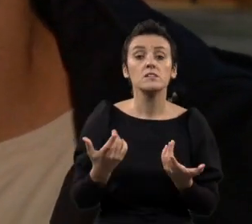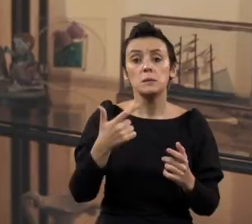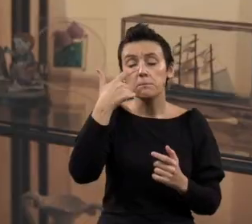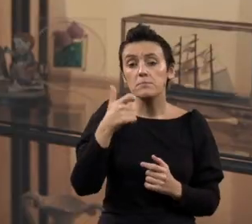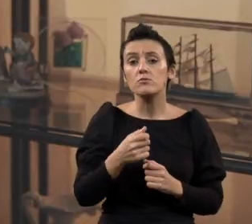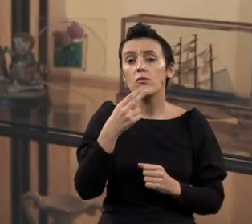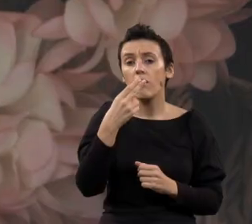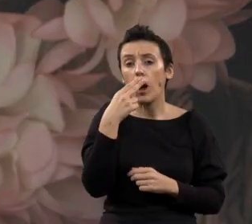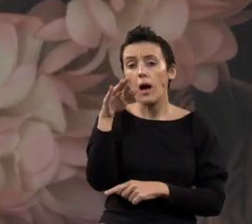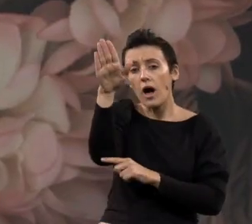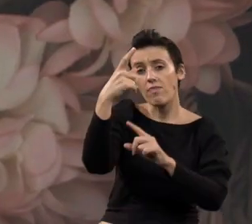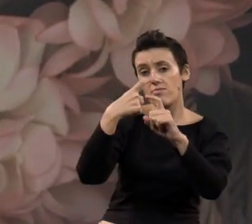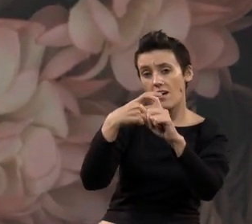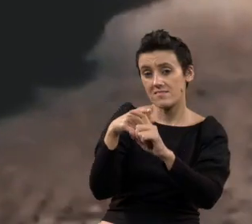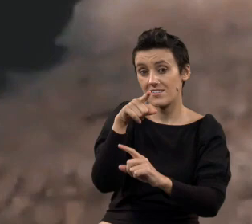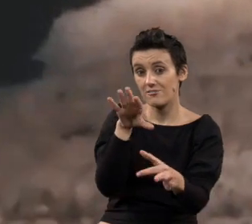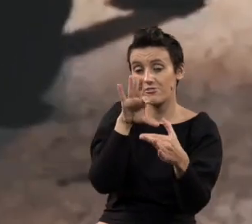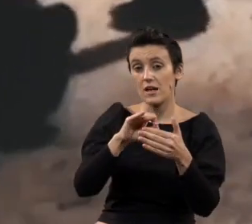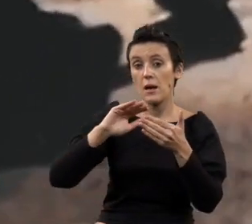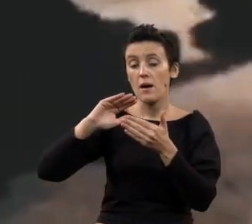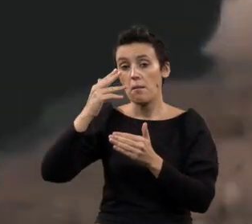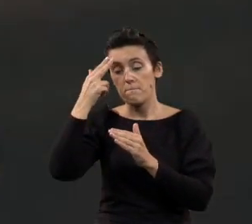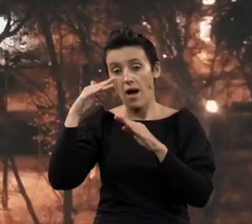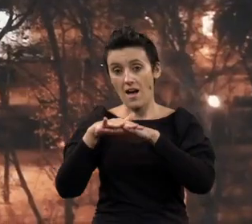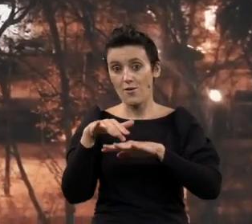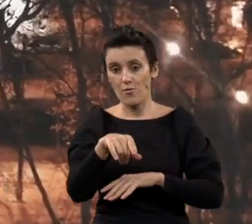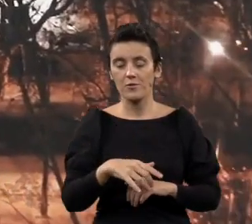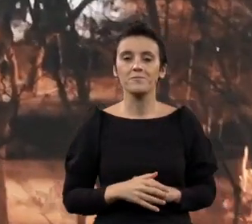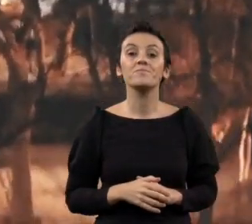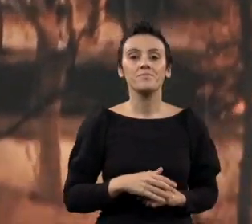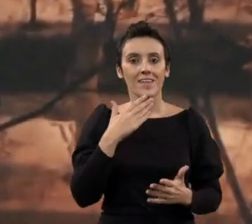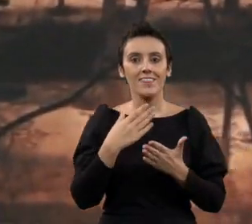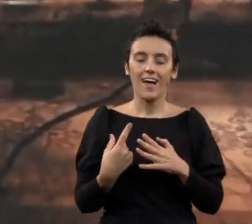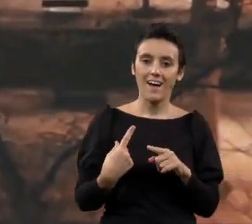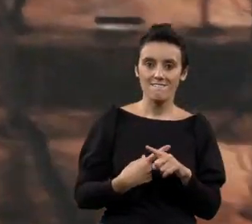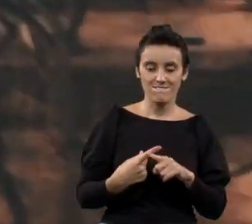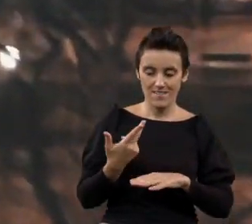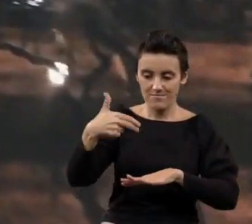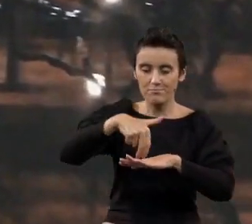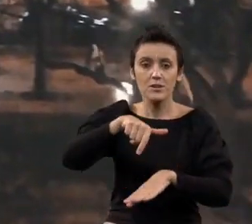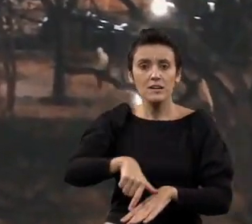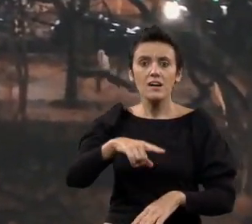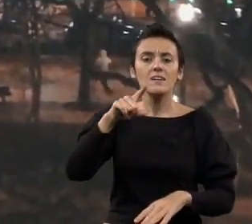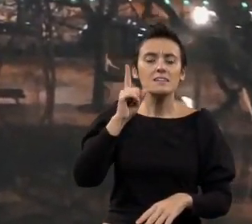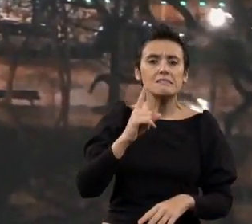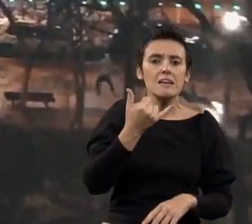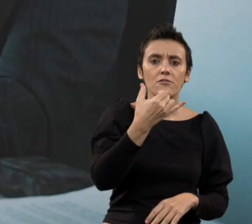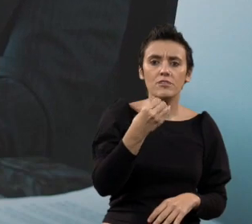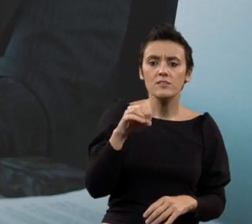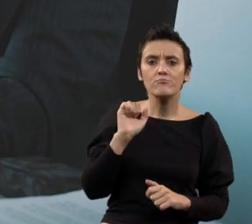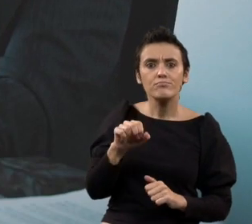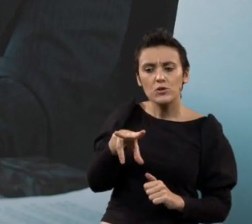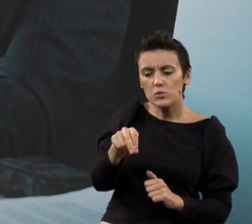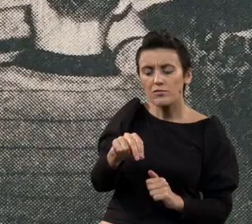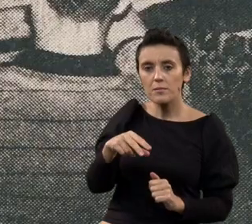Bairro Alto. É especialmente interessante estar aqui hoje, hoje é dia 20 de novembro, e como o grande premiado da